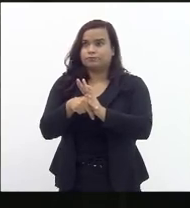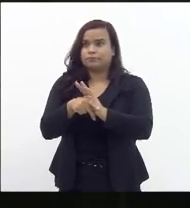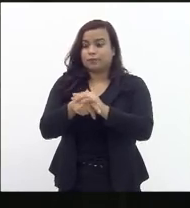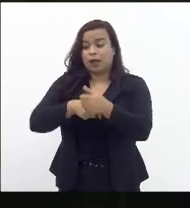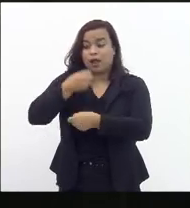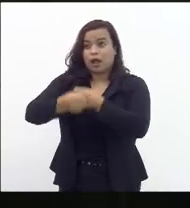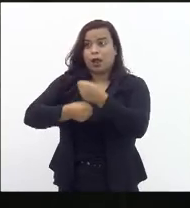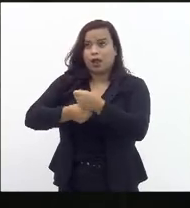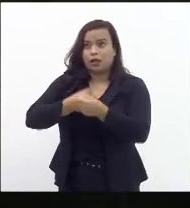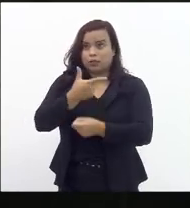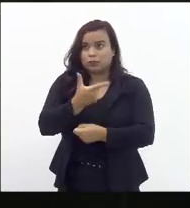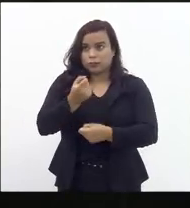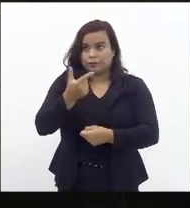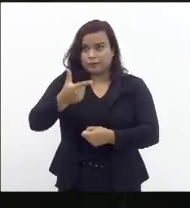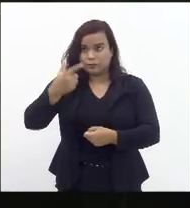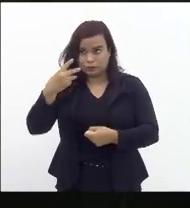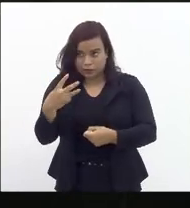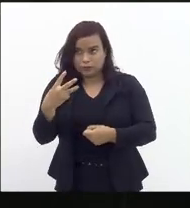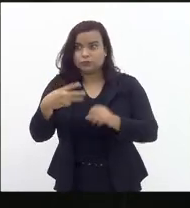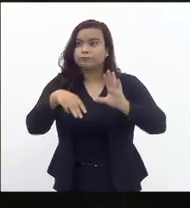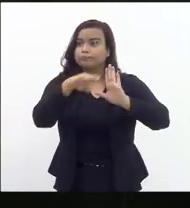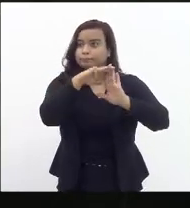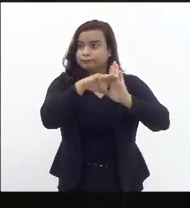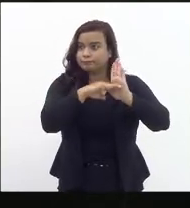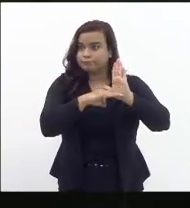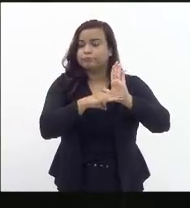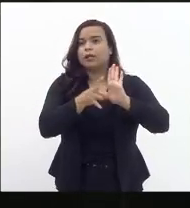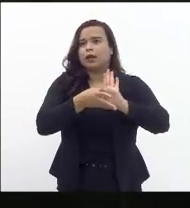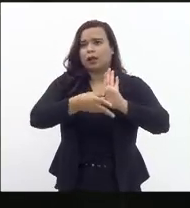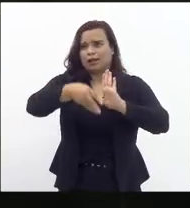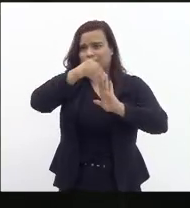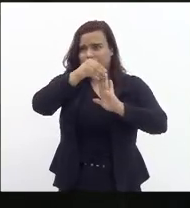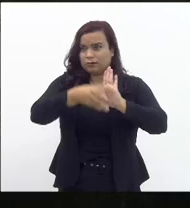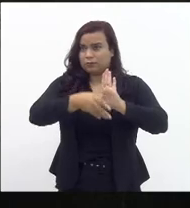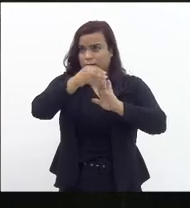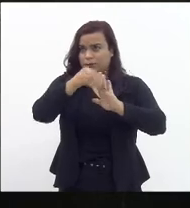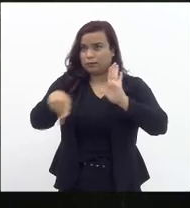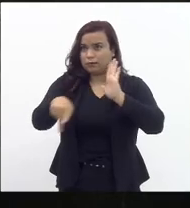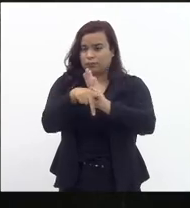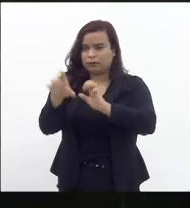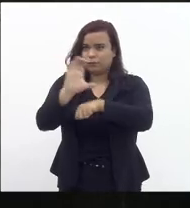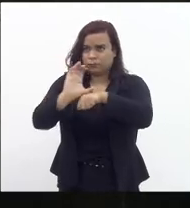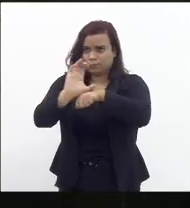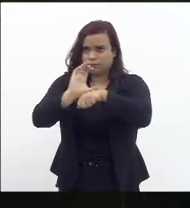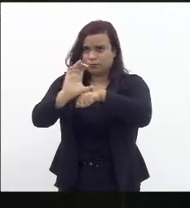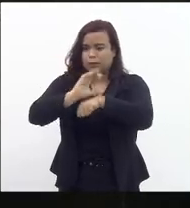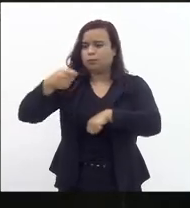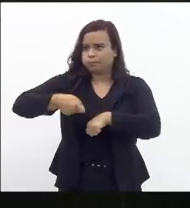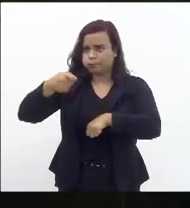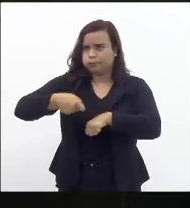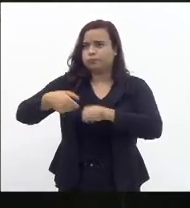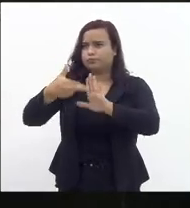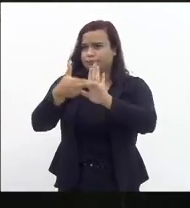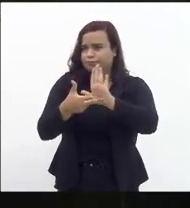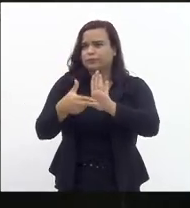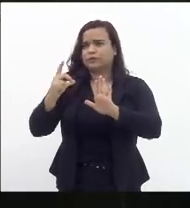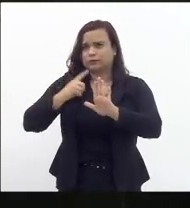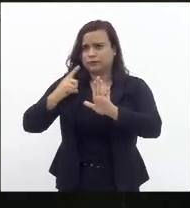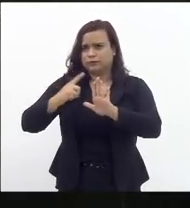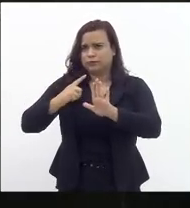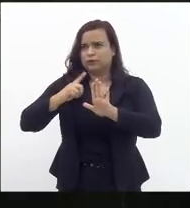2023, como manda o calendário constitucional. A